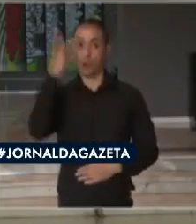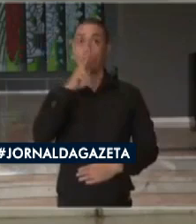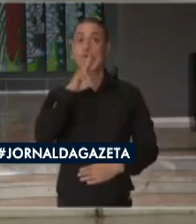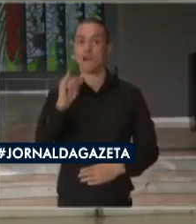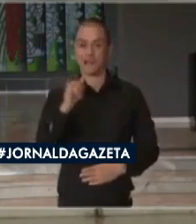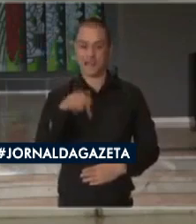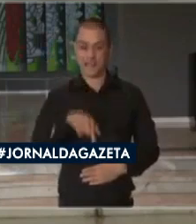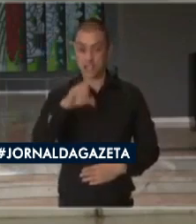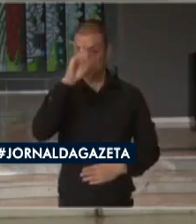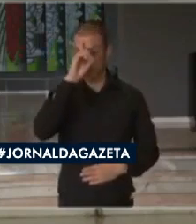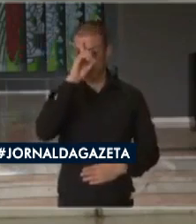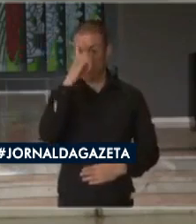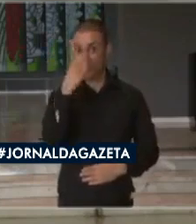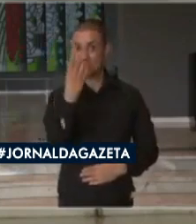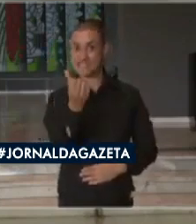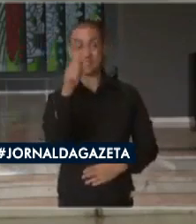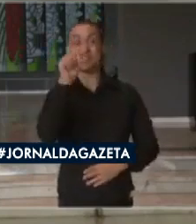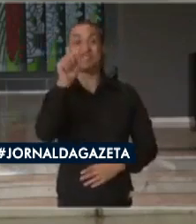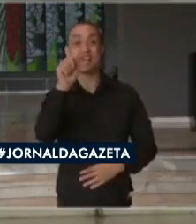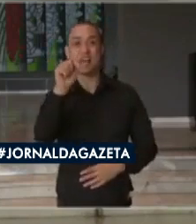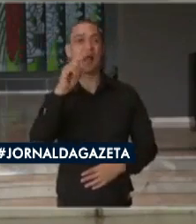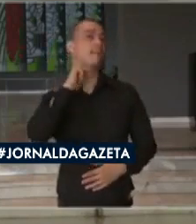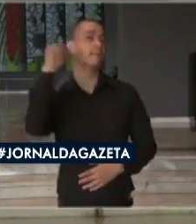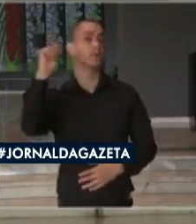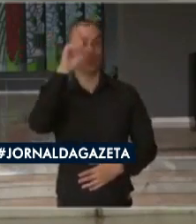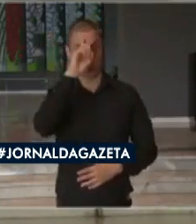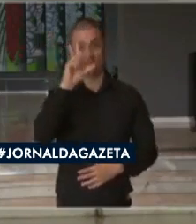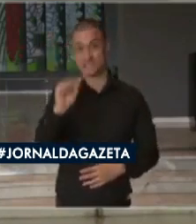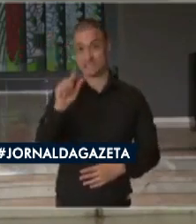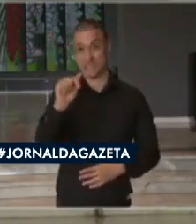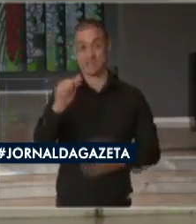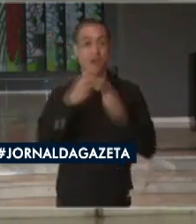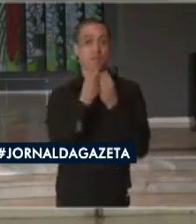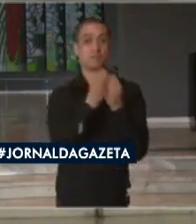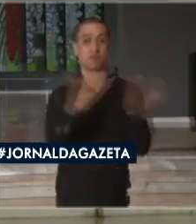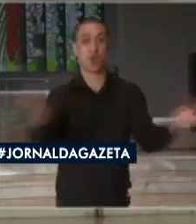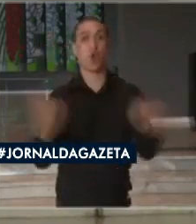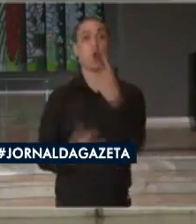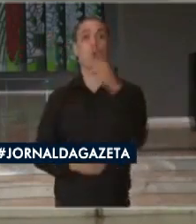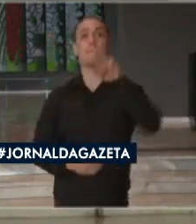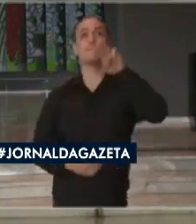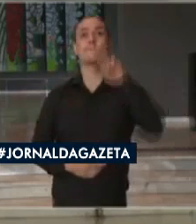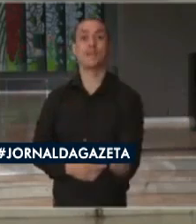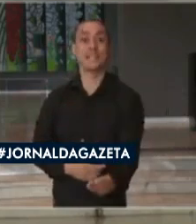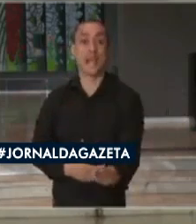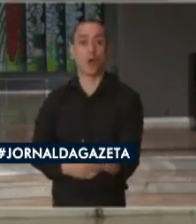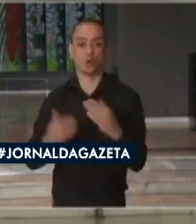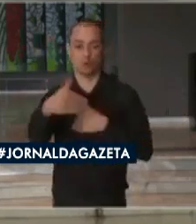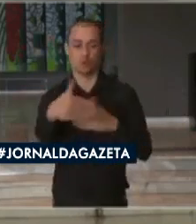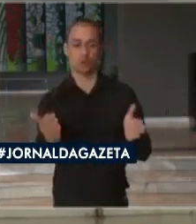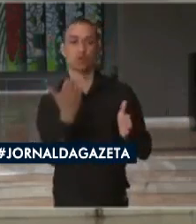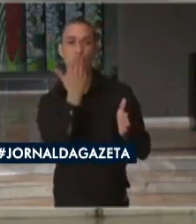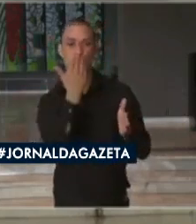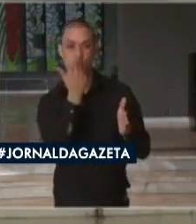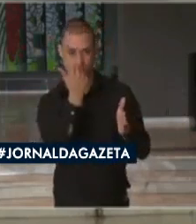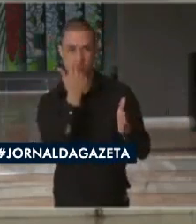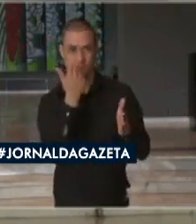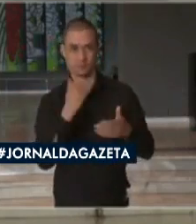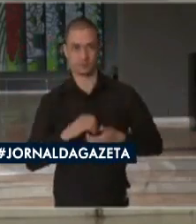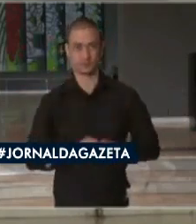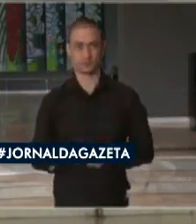distribuir a partir do próximo dia dezessete de abril 1 milhão de cestas do alimento